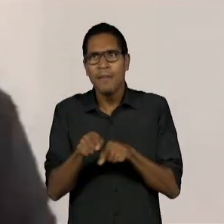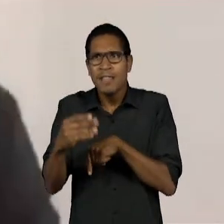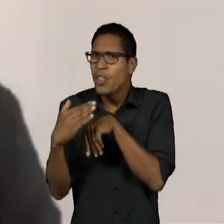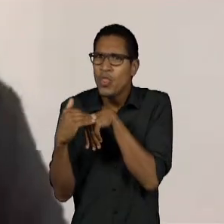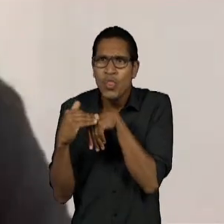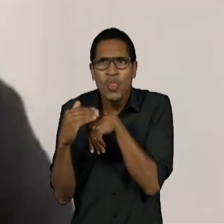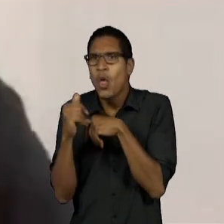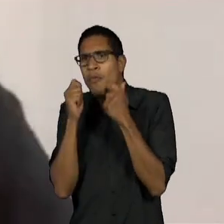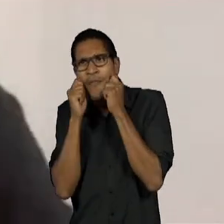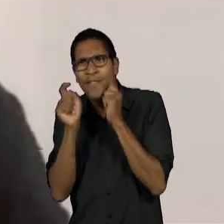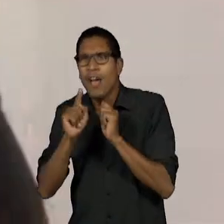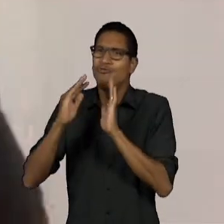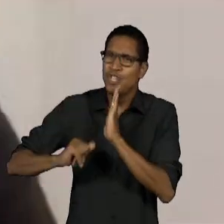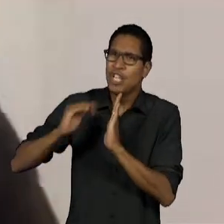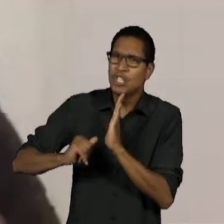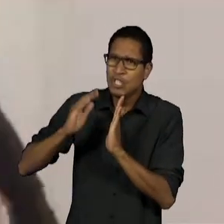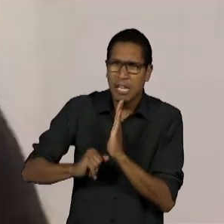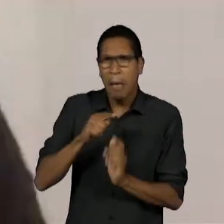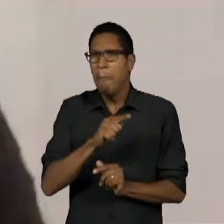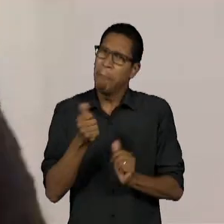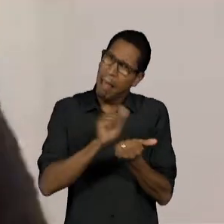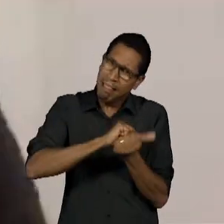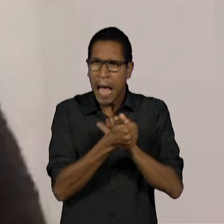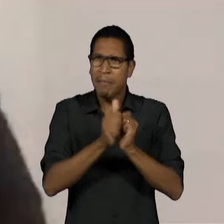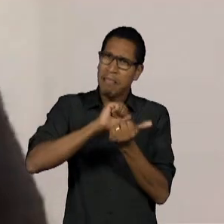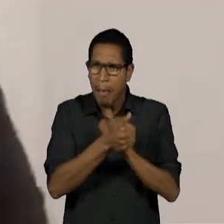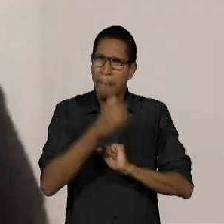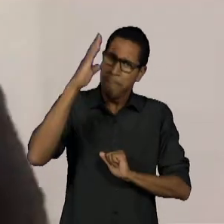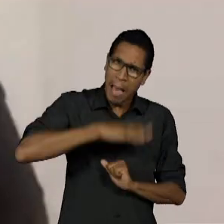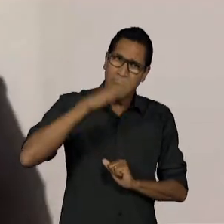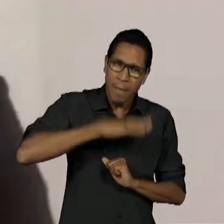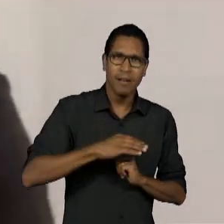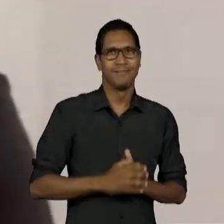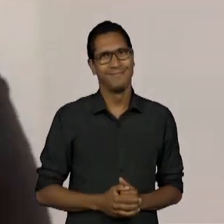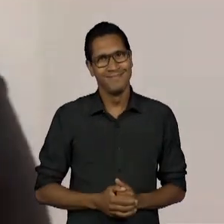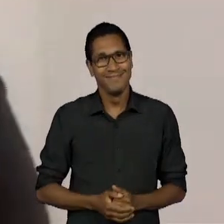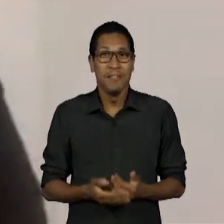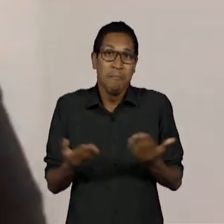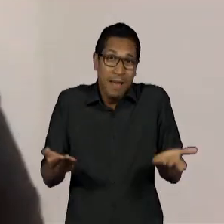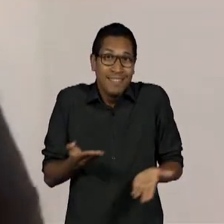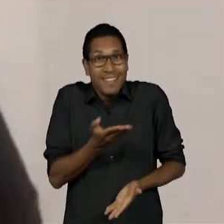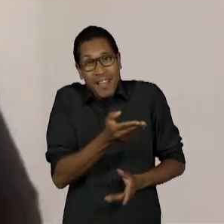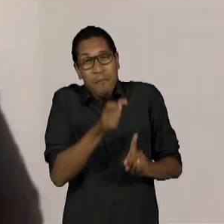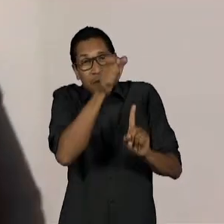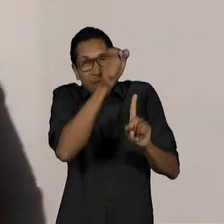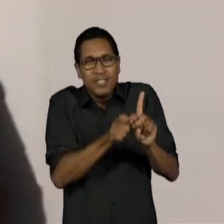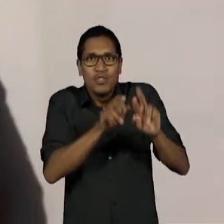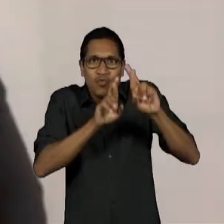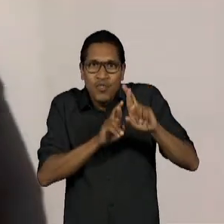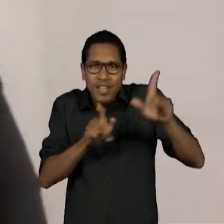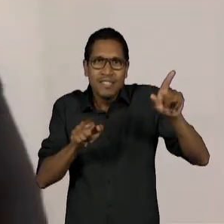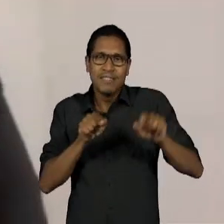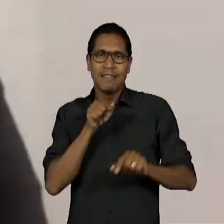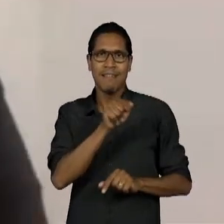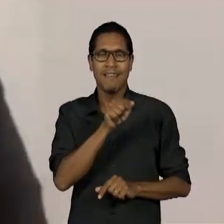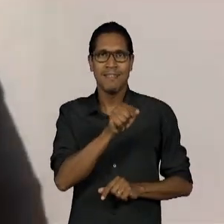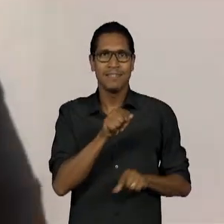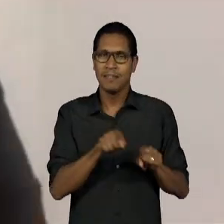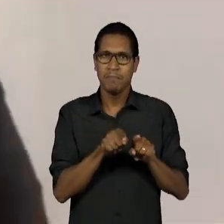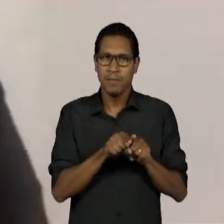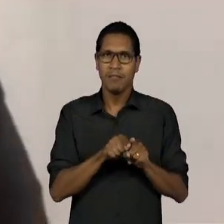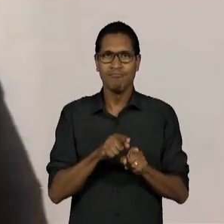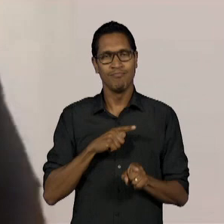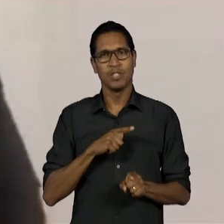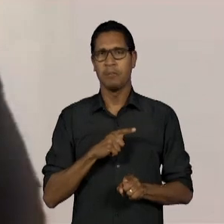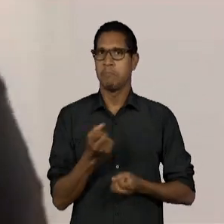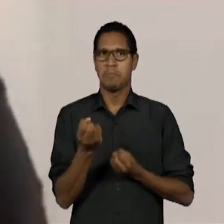tira a ternura. Mas justamente por ser tão diferente, foi um personagem que foi fantástico para